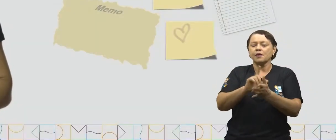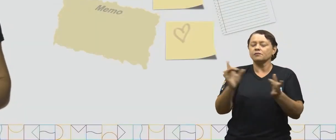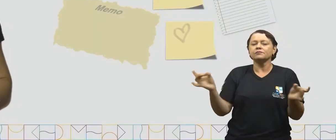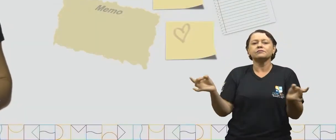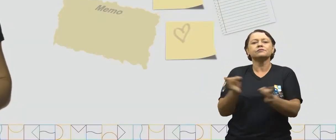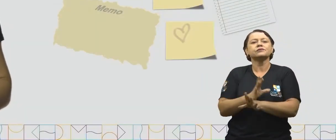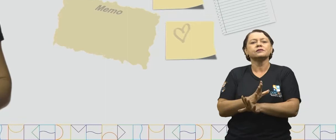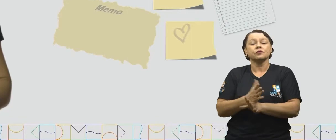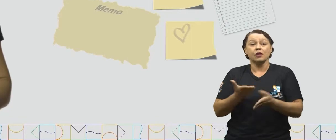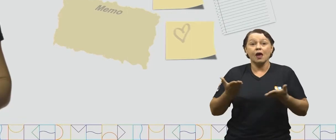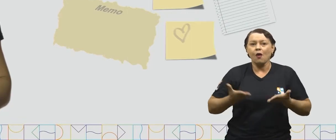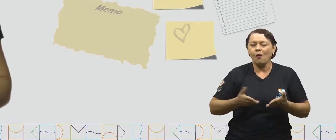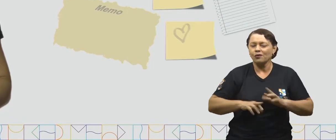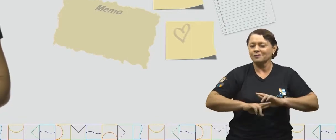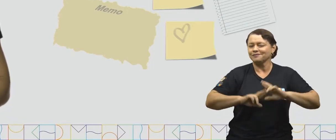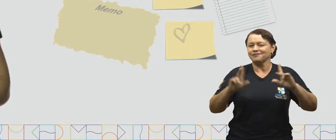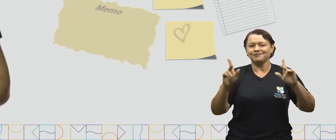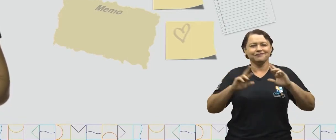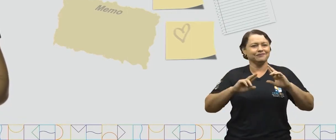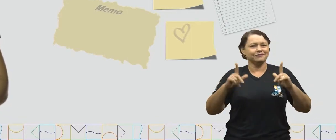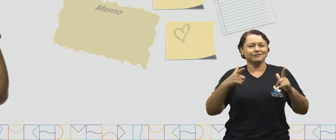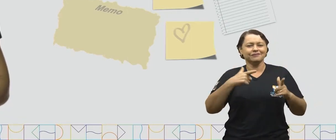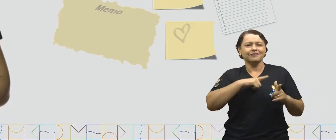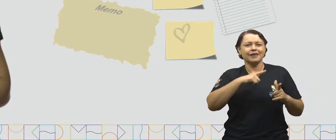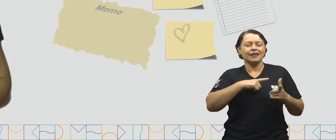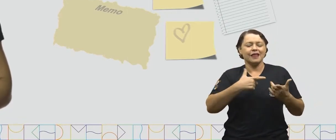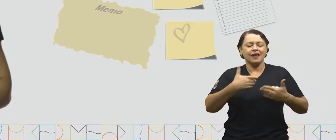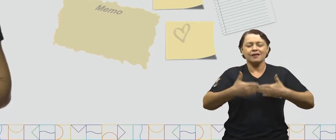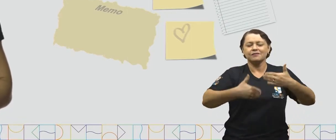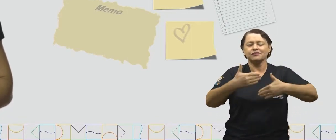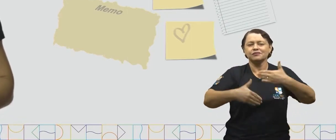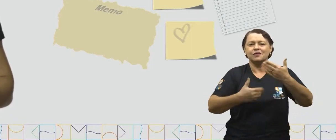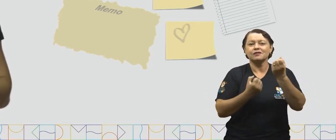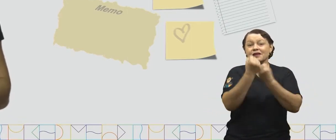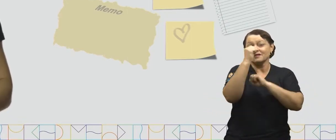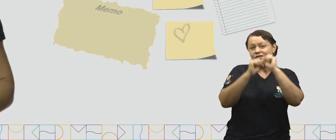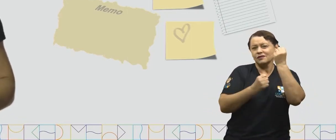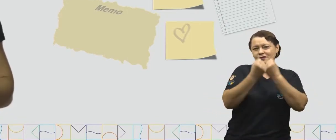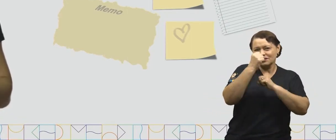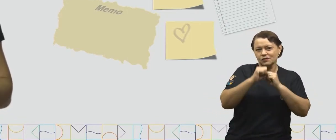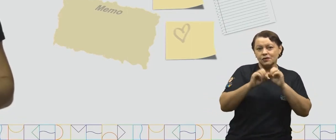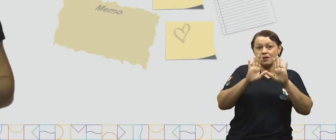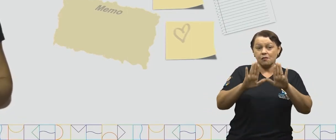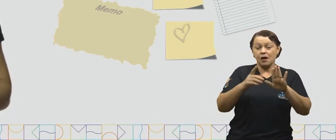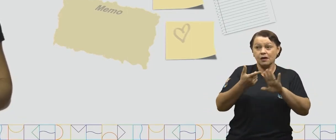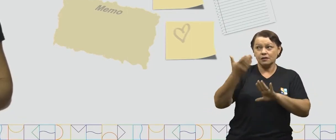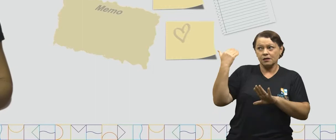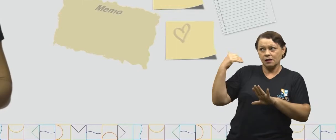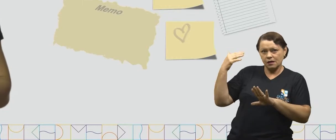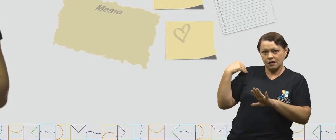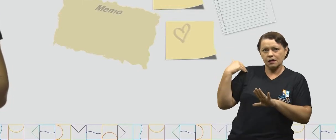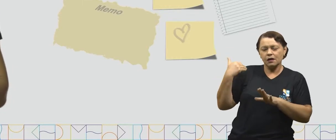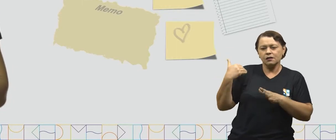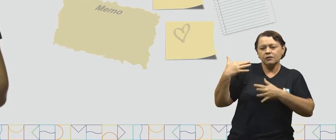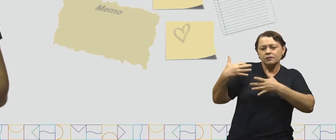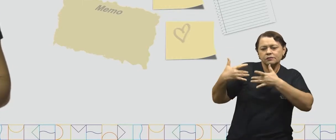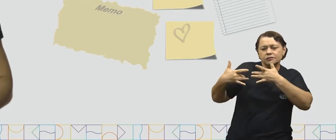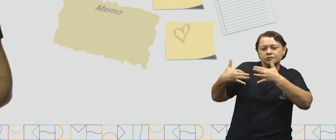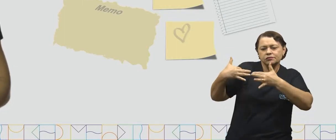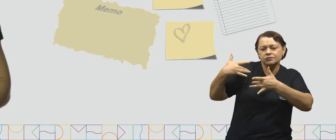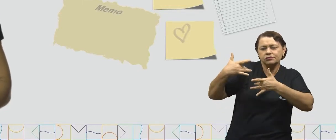já não é fabricado assim. Ele passa por um outro processo. Aquele processo foi aperfeiçoado. Hoje em